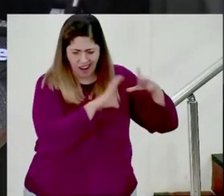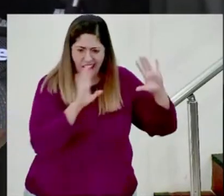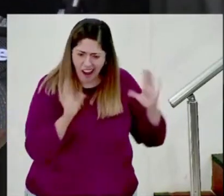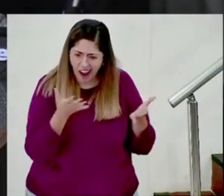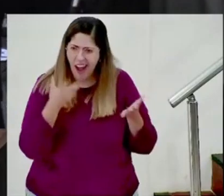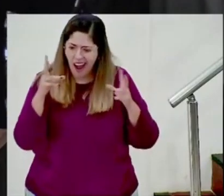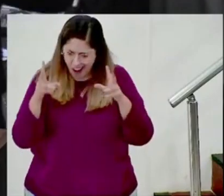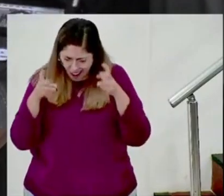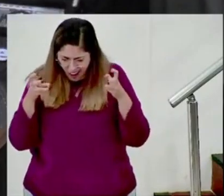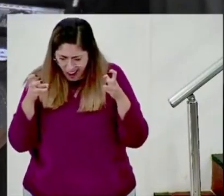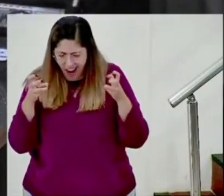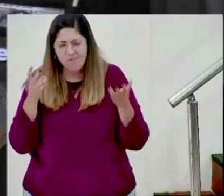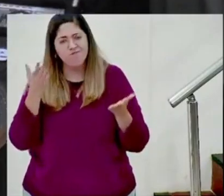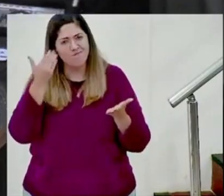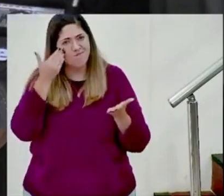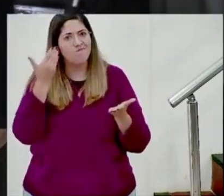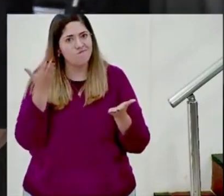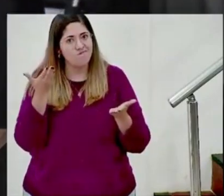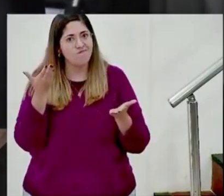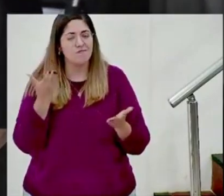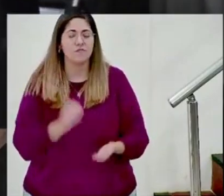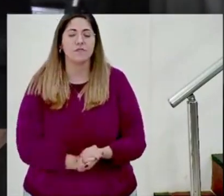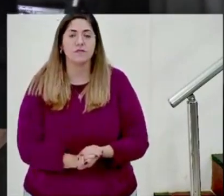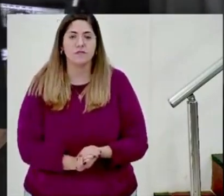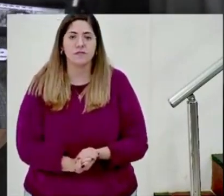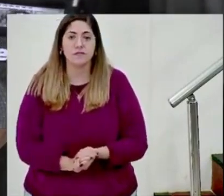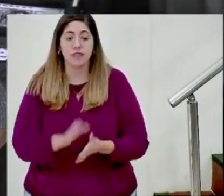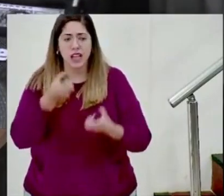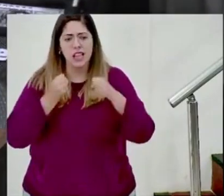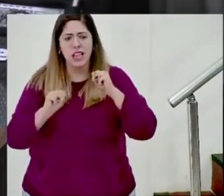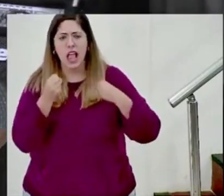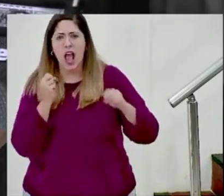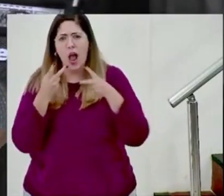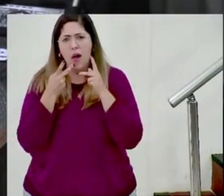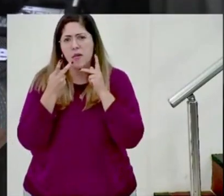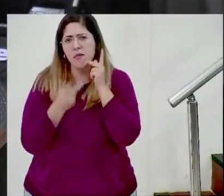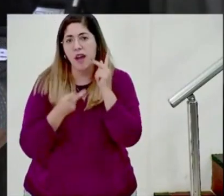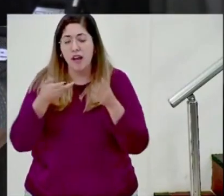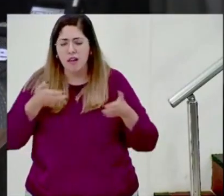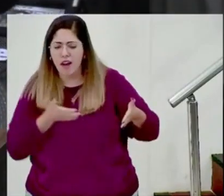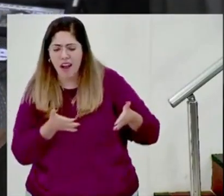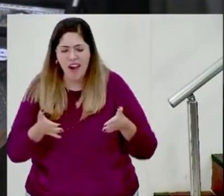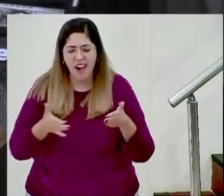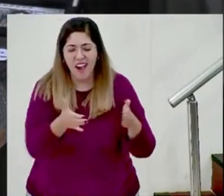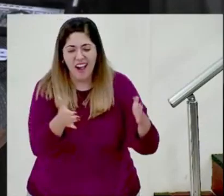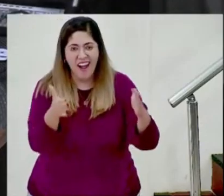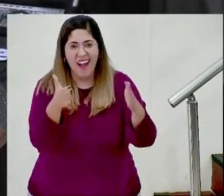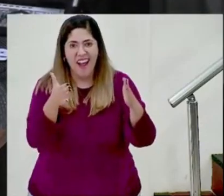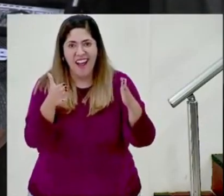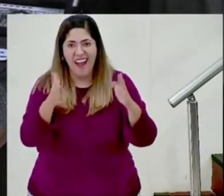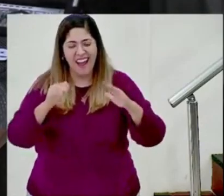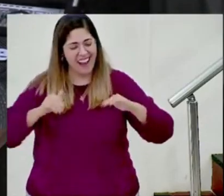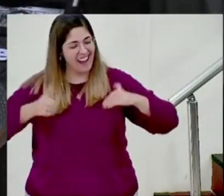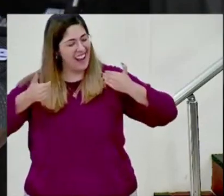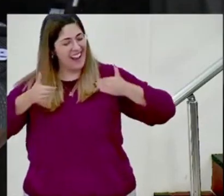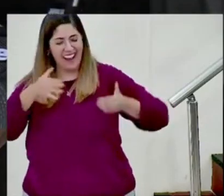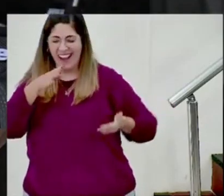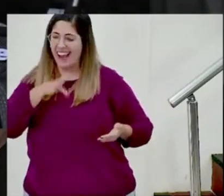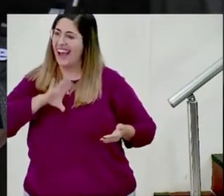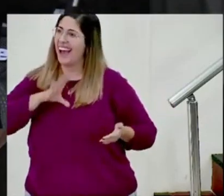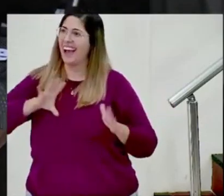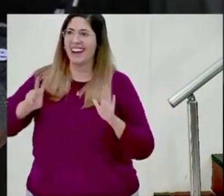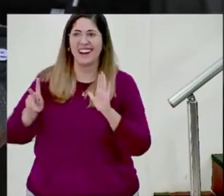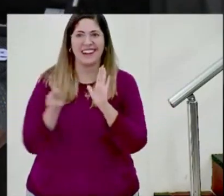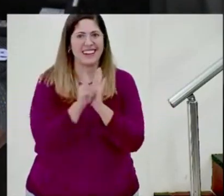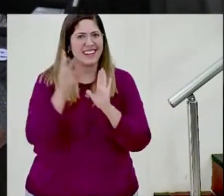ver. Mas tem mais ainda. Olha o salmo dizendo: há um rio cujas correntes alegram a cidade de Deus, o santuário